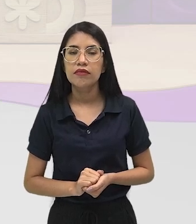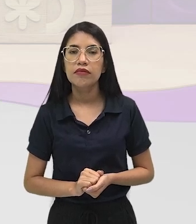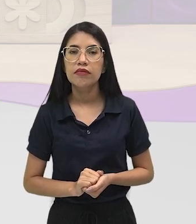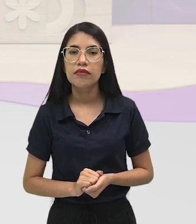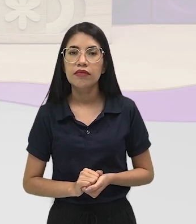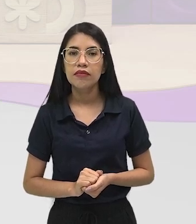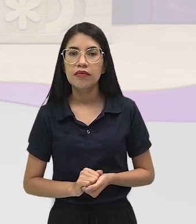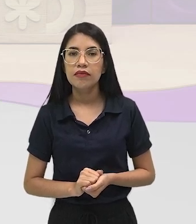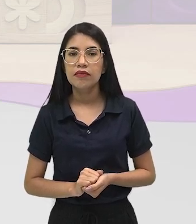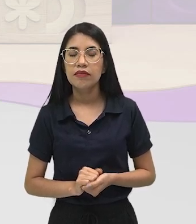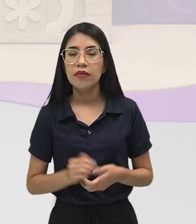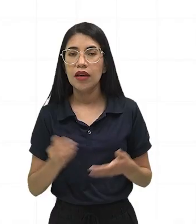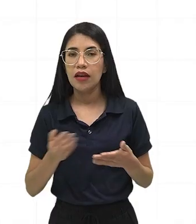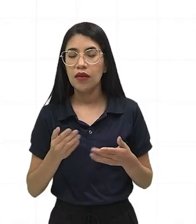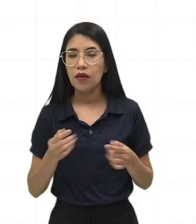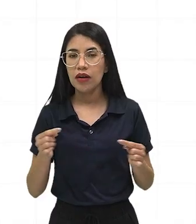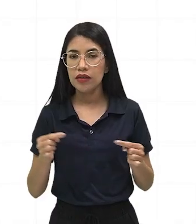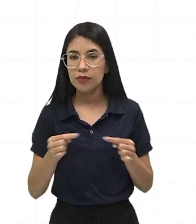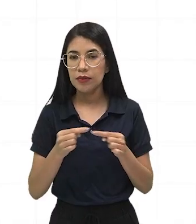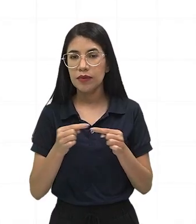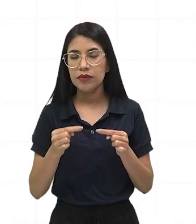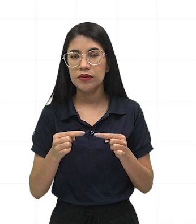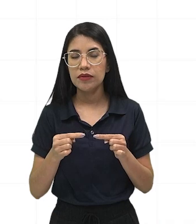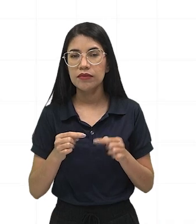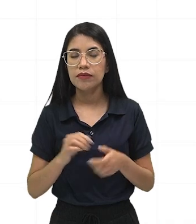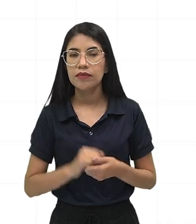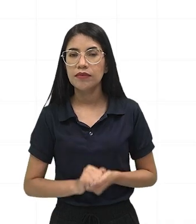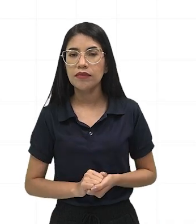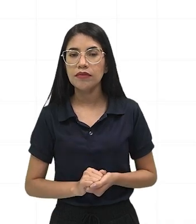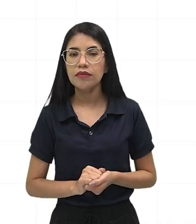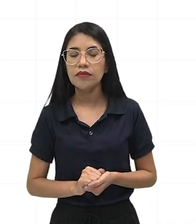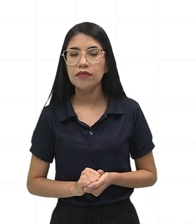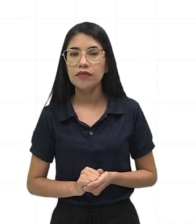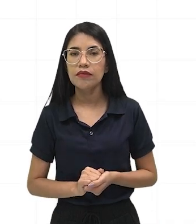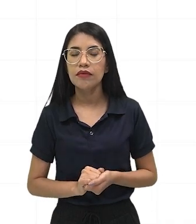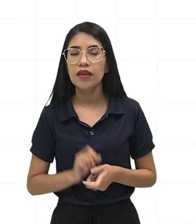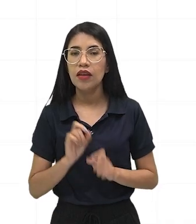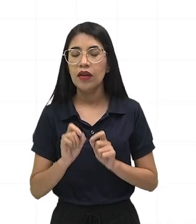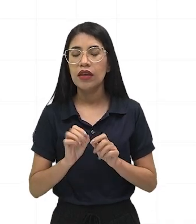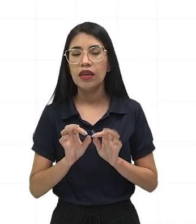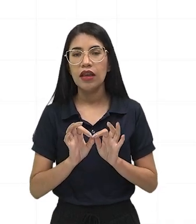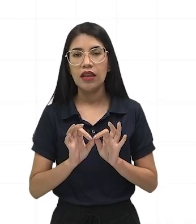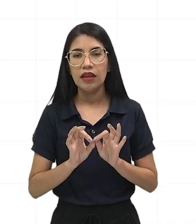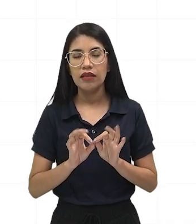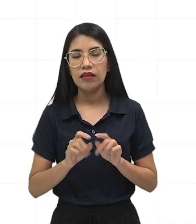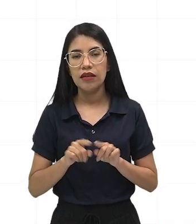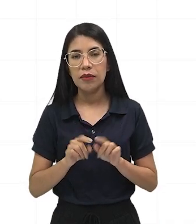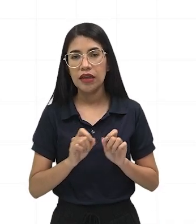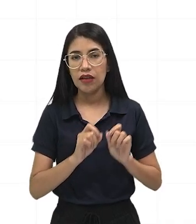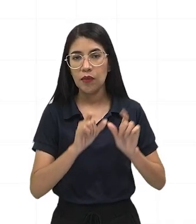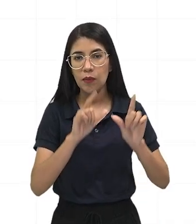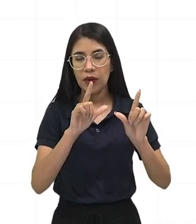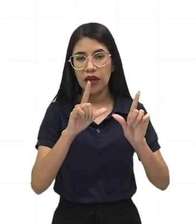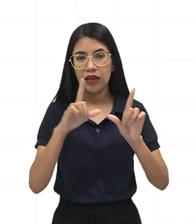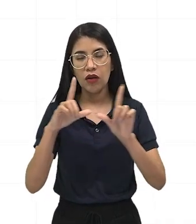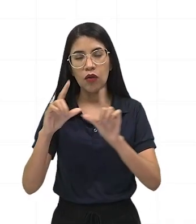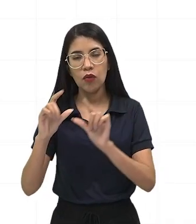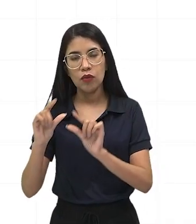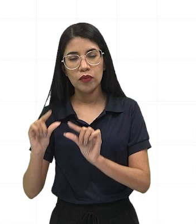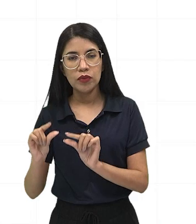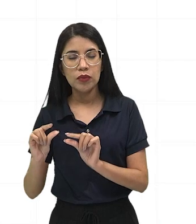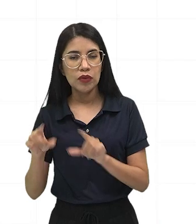então para grandezas diretamente proporcionais. São aquelas que crescem ou decrescem na